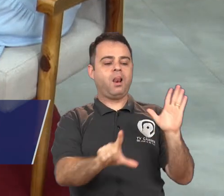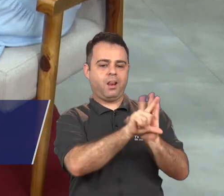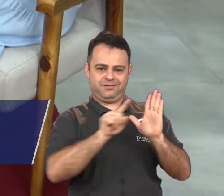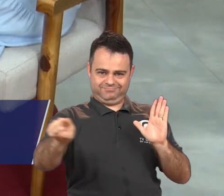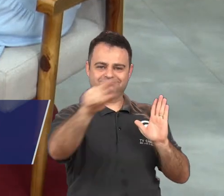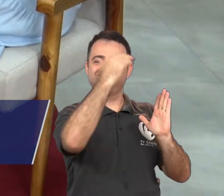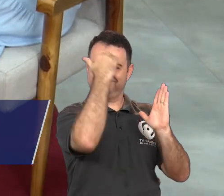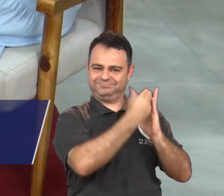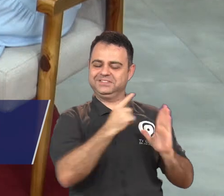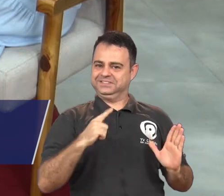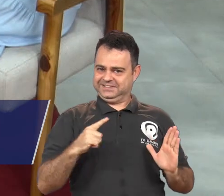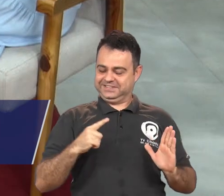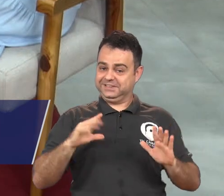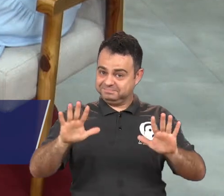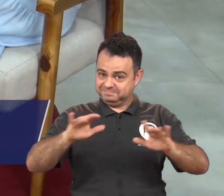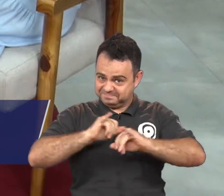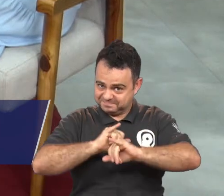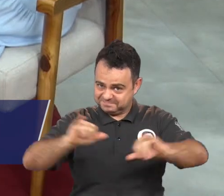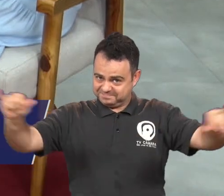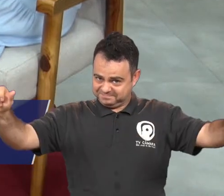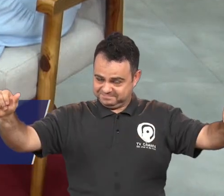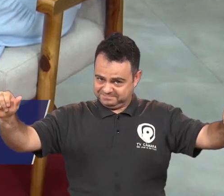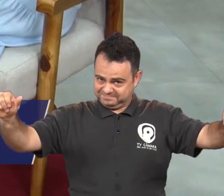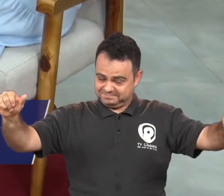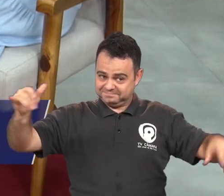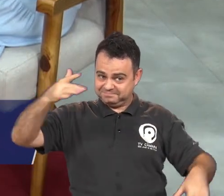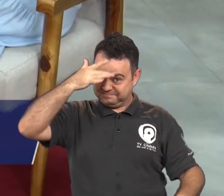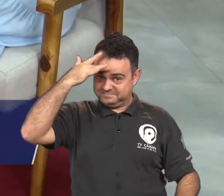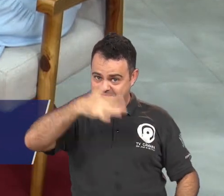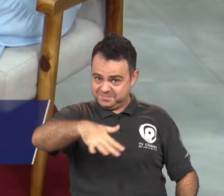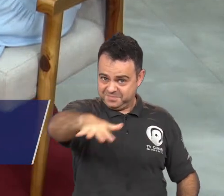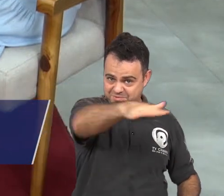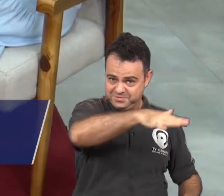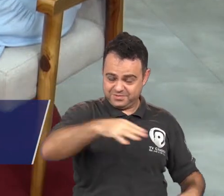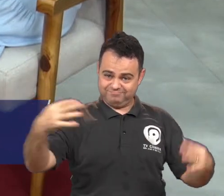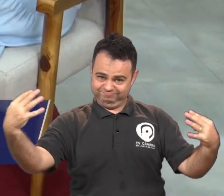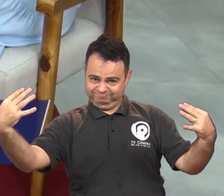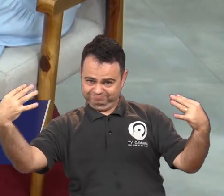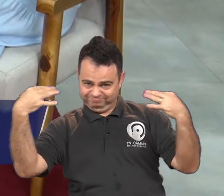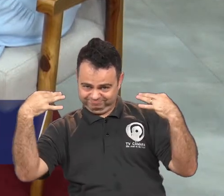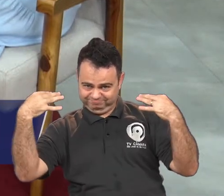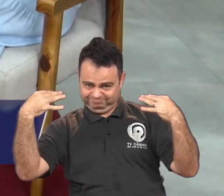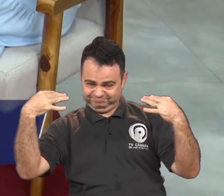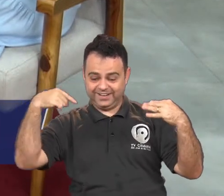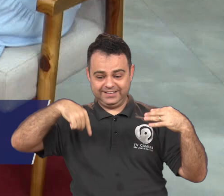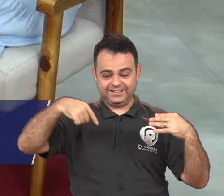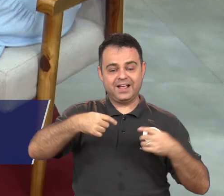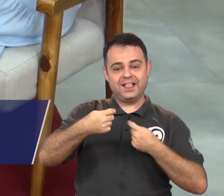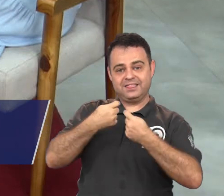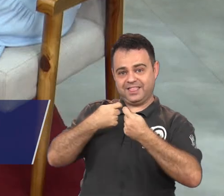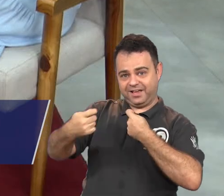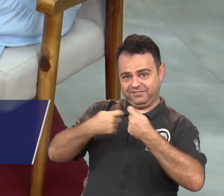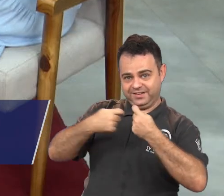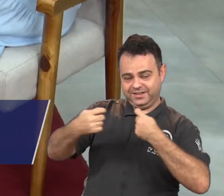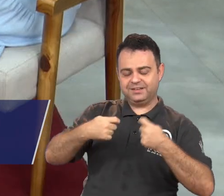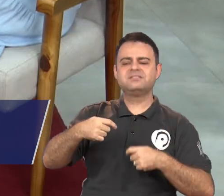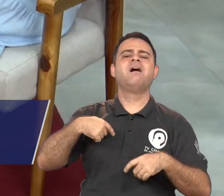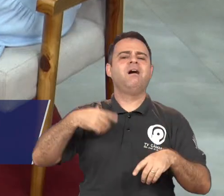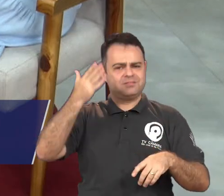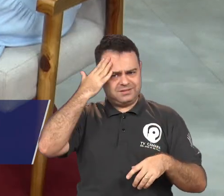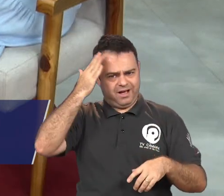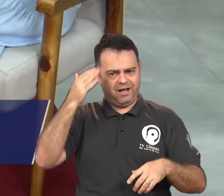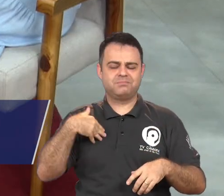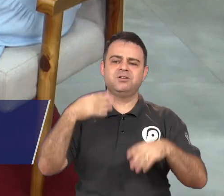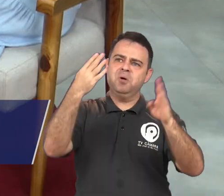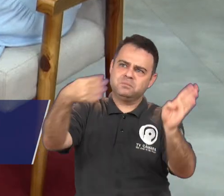bacana. Todas as pessoas, é até bom falar que o meio que as pessoas vão ouvindo, a gente sabe Vai que essa entrevista, né? Também é passada várias